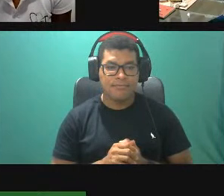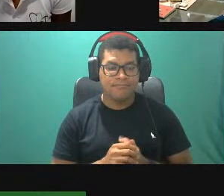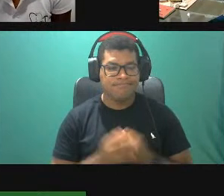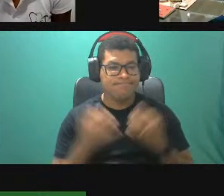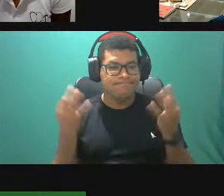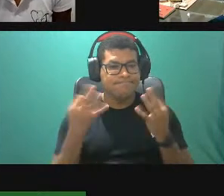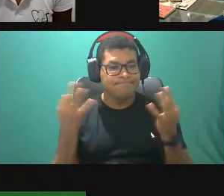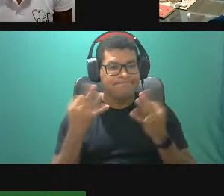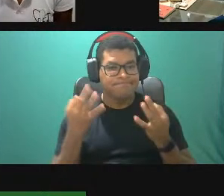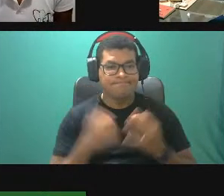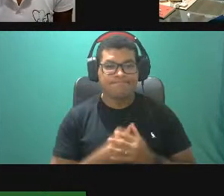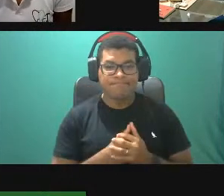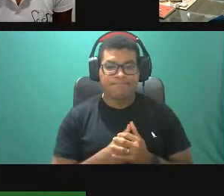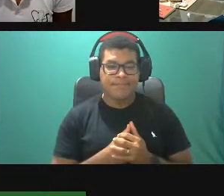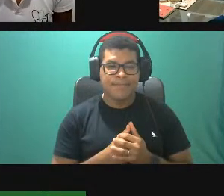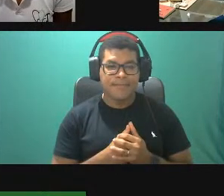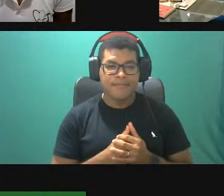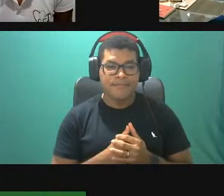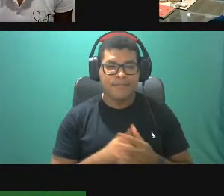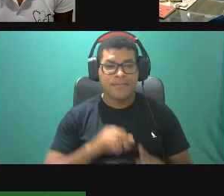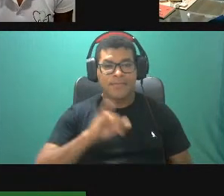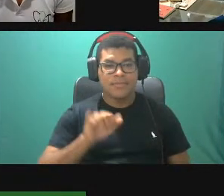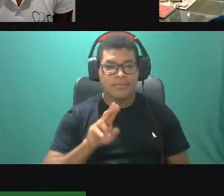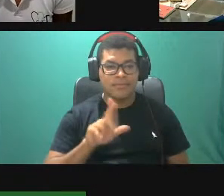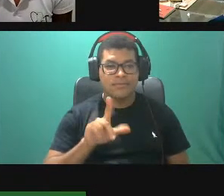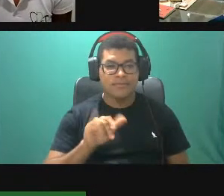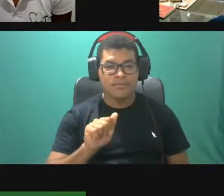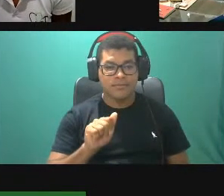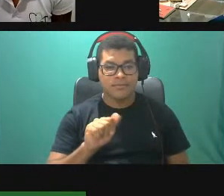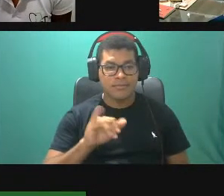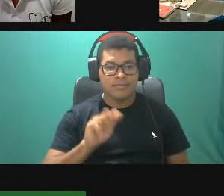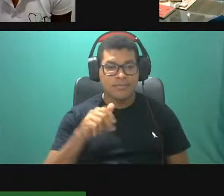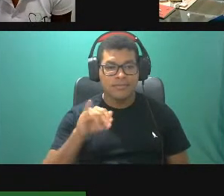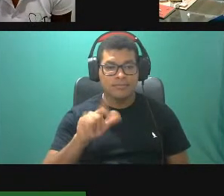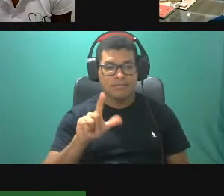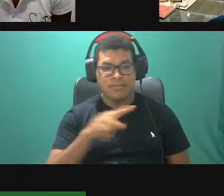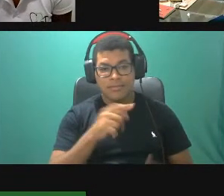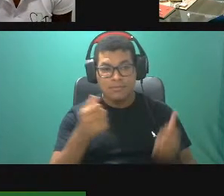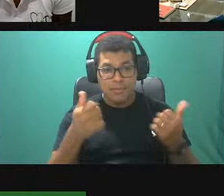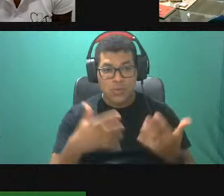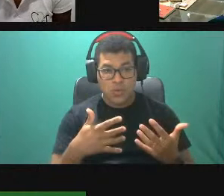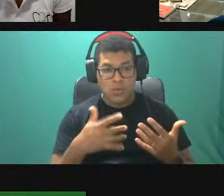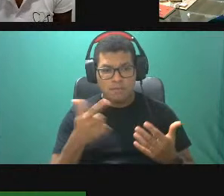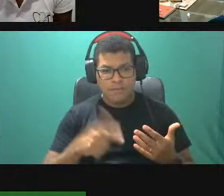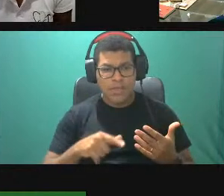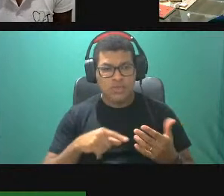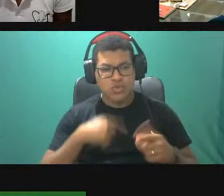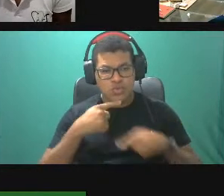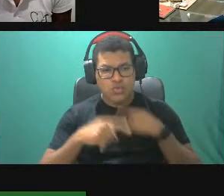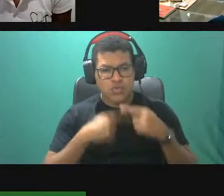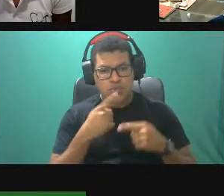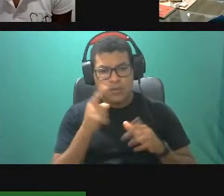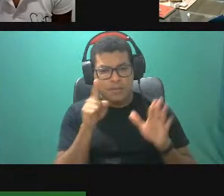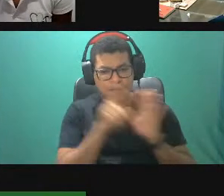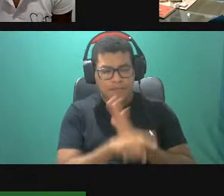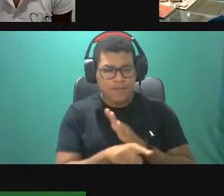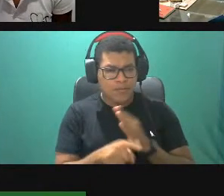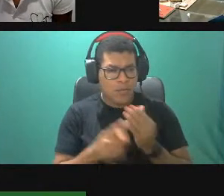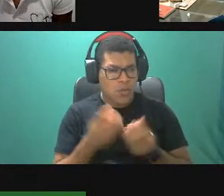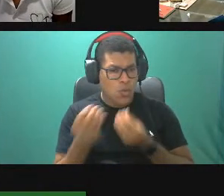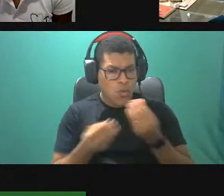Perfeito, perfeito. A Júlia Jamile, ela trouxe mais uma dúvida aqui para a gente. Como